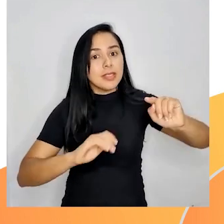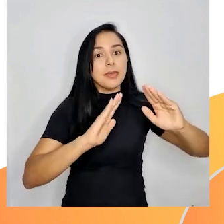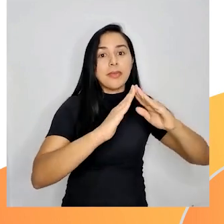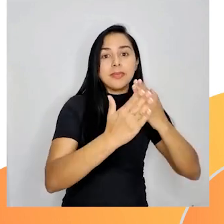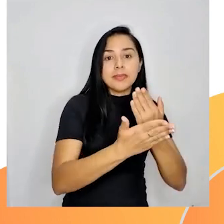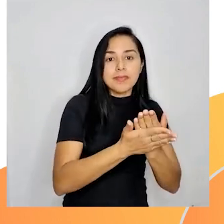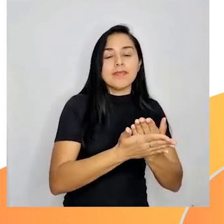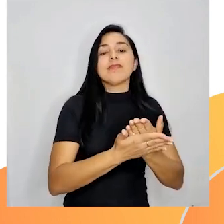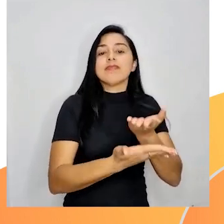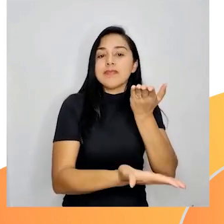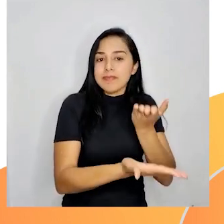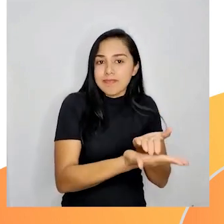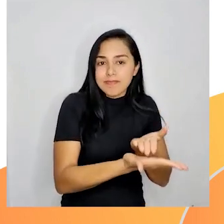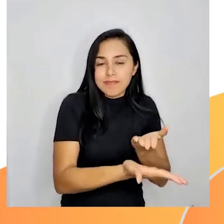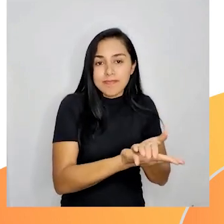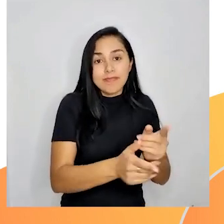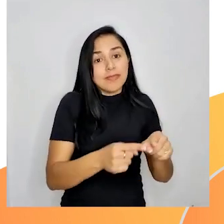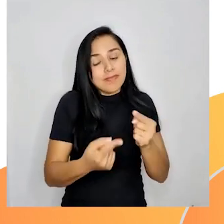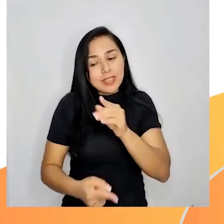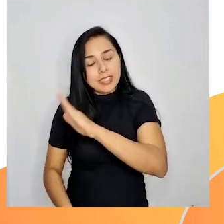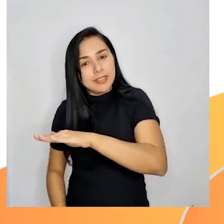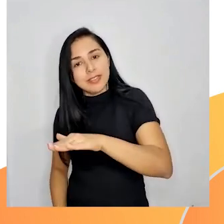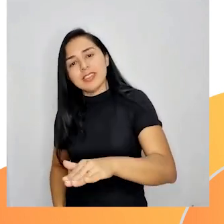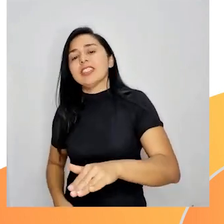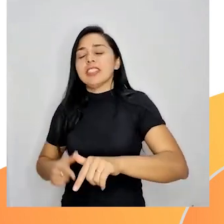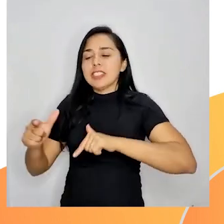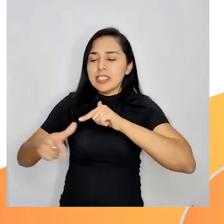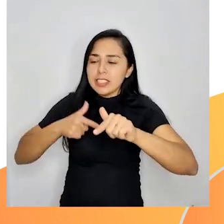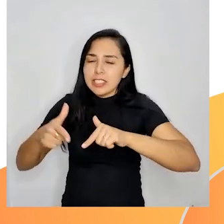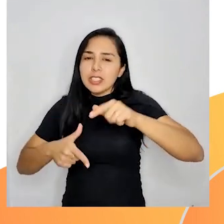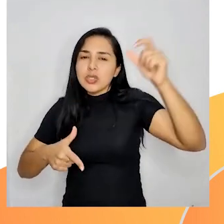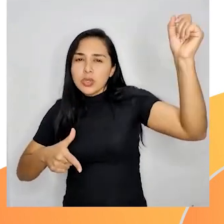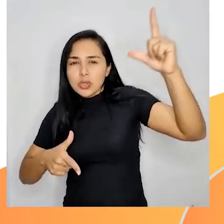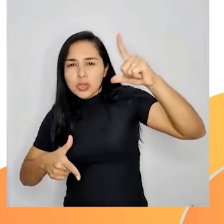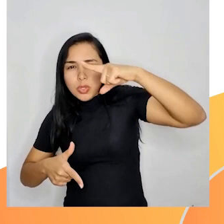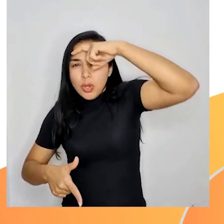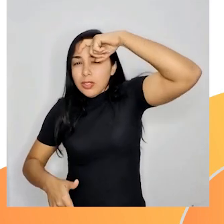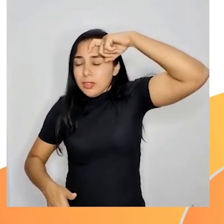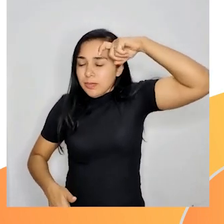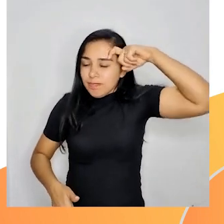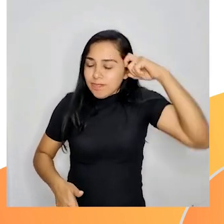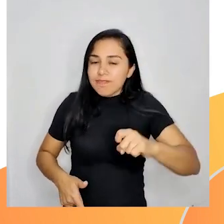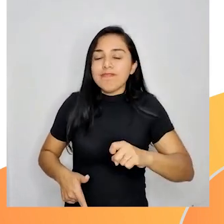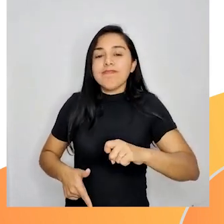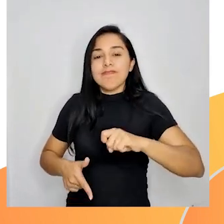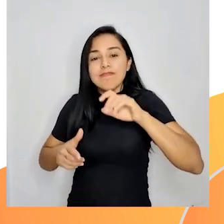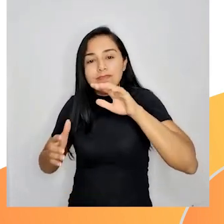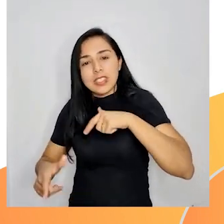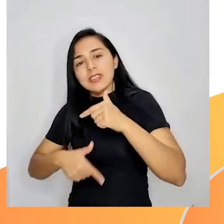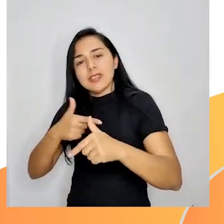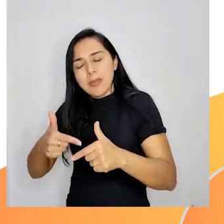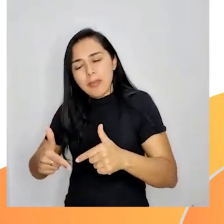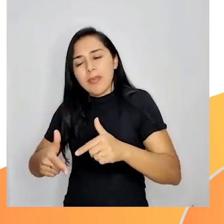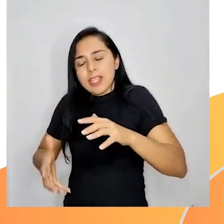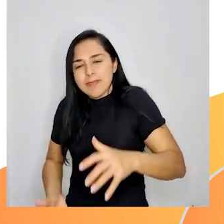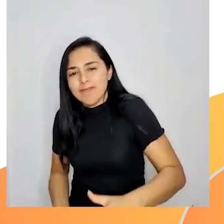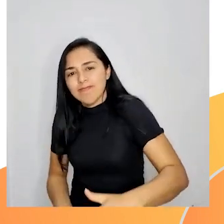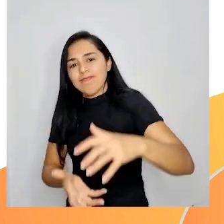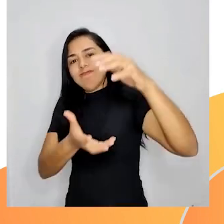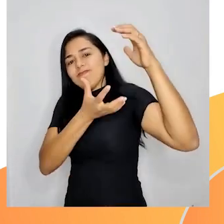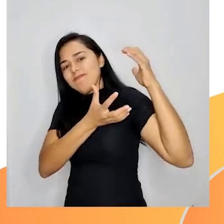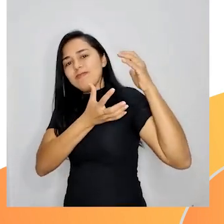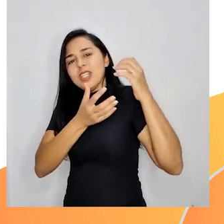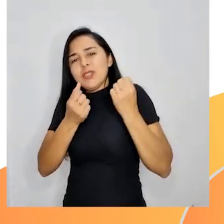eles trabalham arduamente, sol quente, pegam pesado, carregam